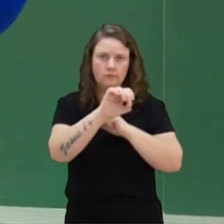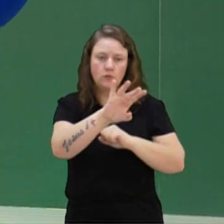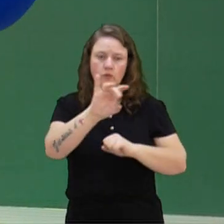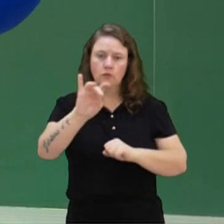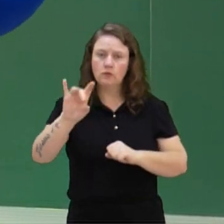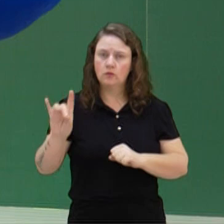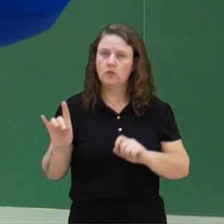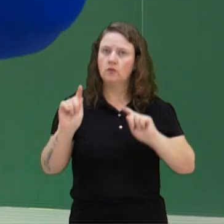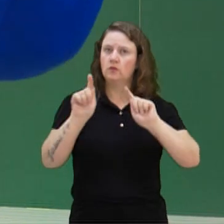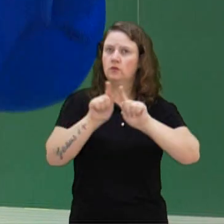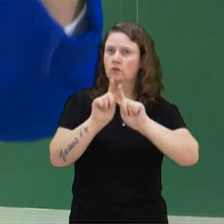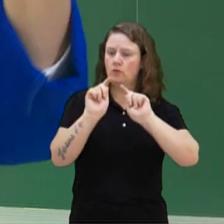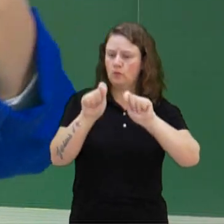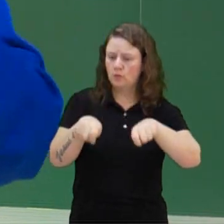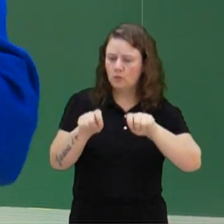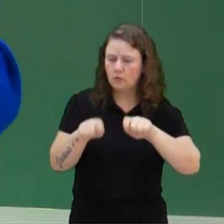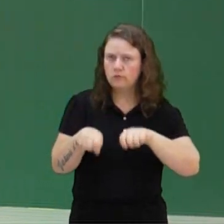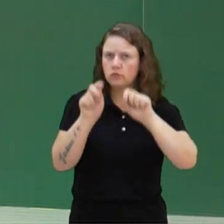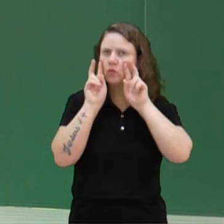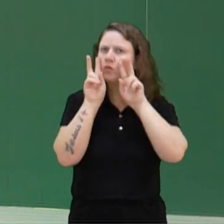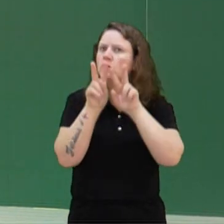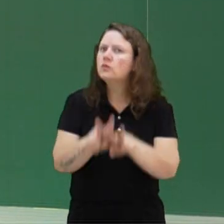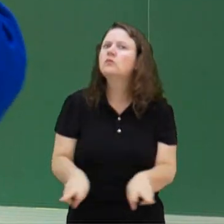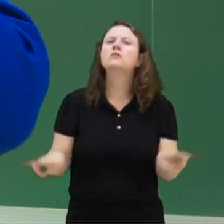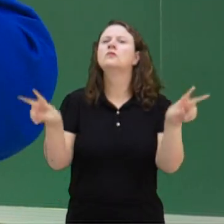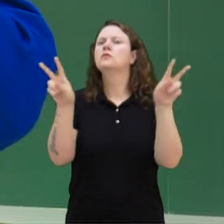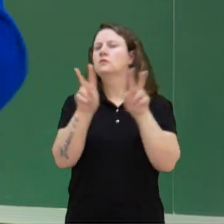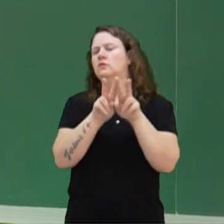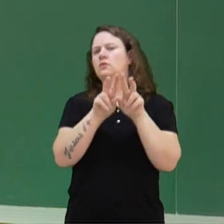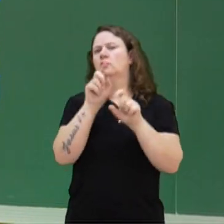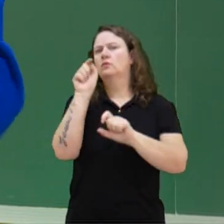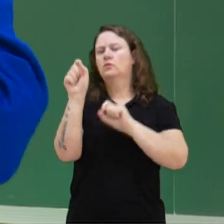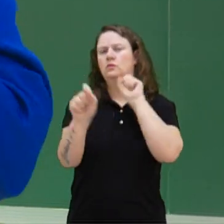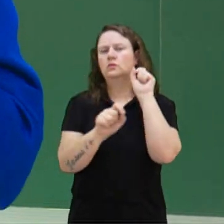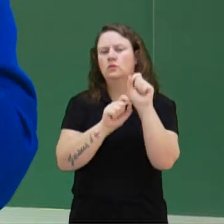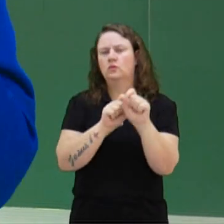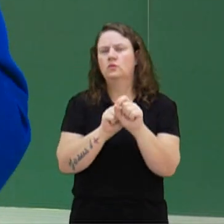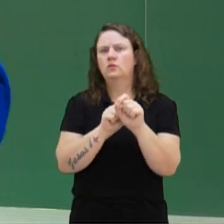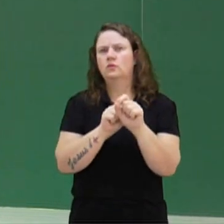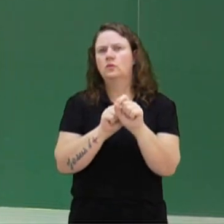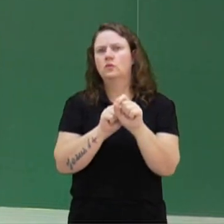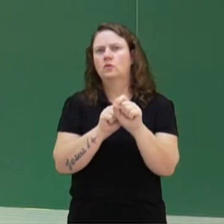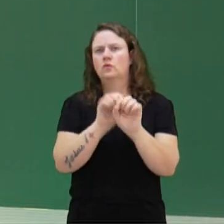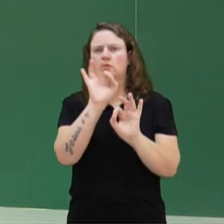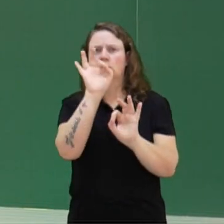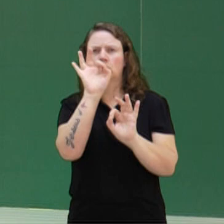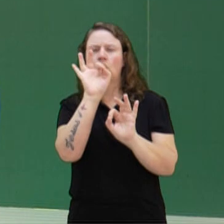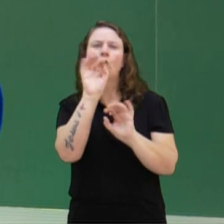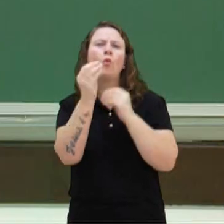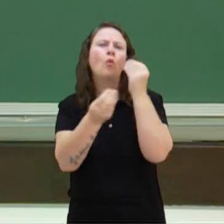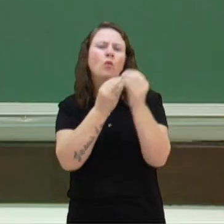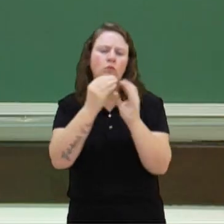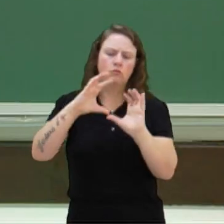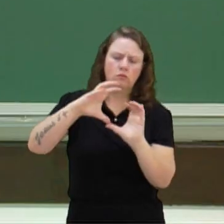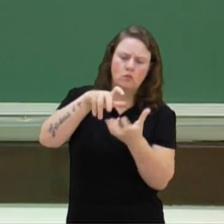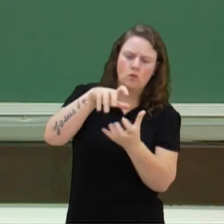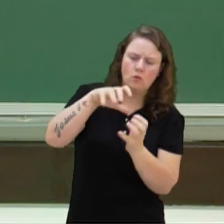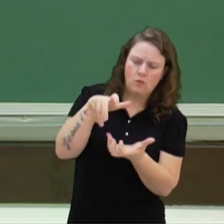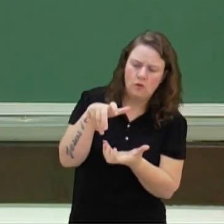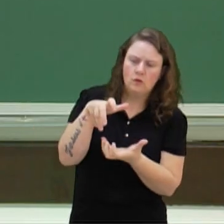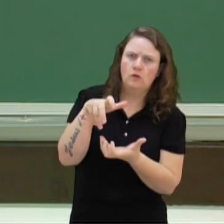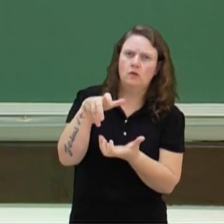e permitir que vocês tenham uma visão, né, de como o planeta Terra ele se encontra